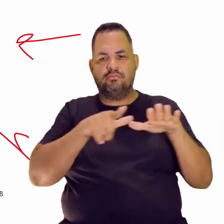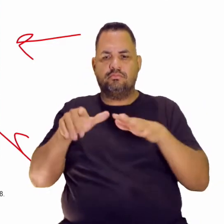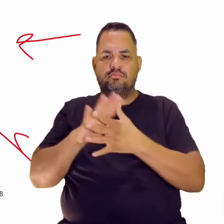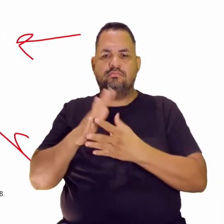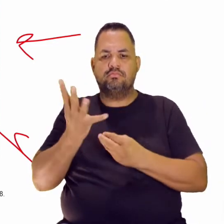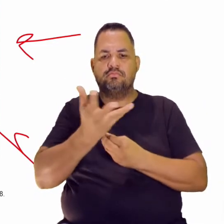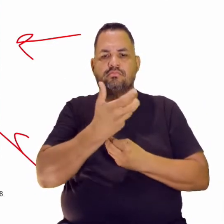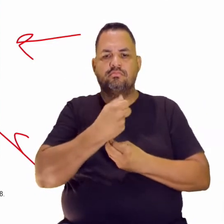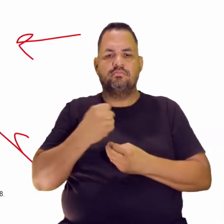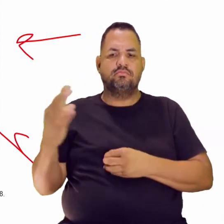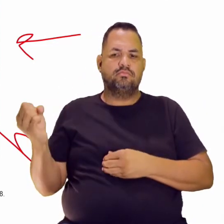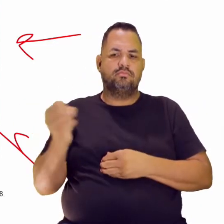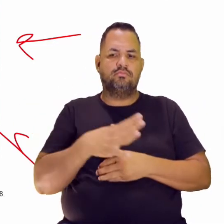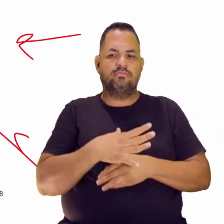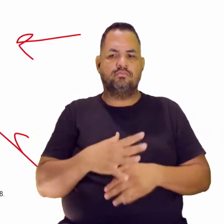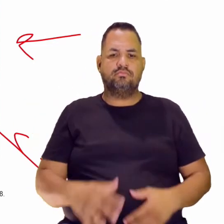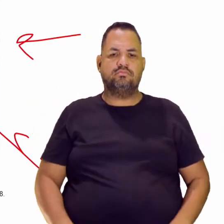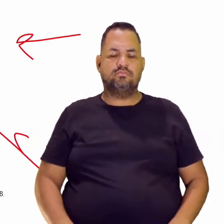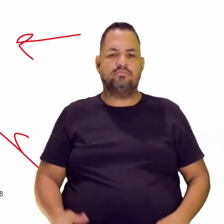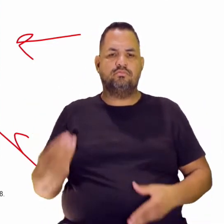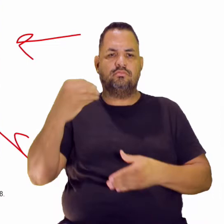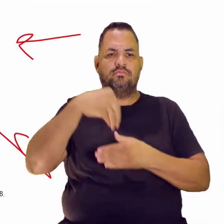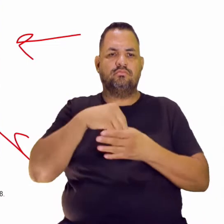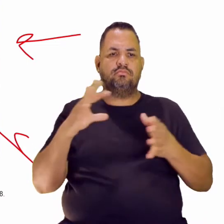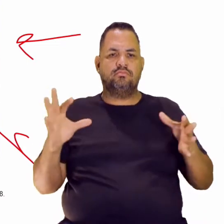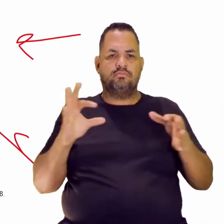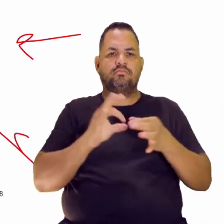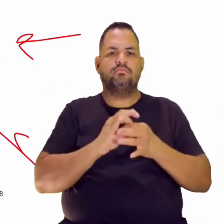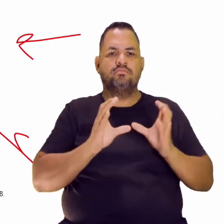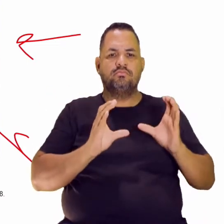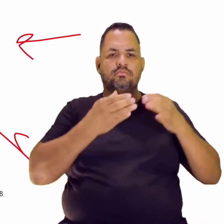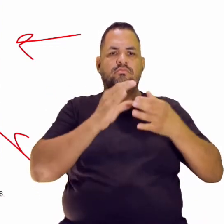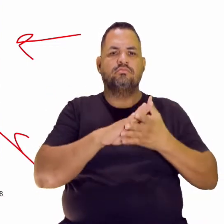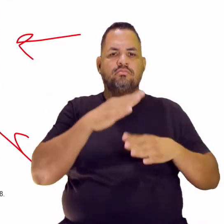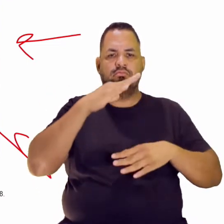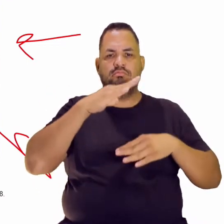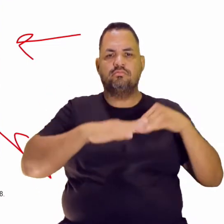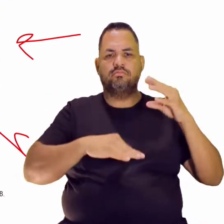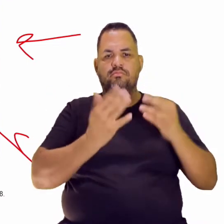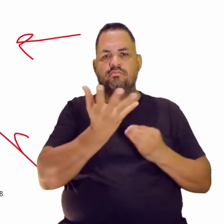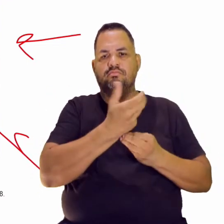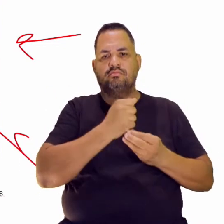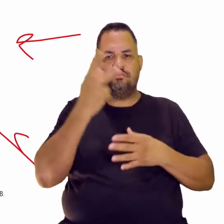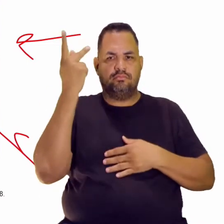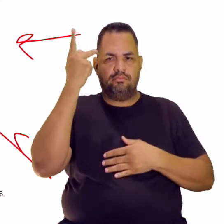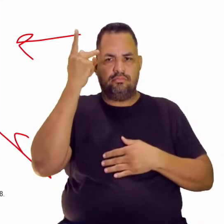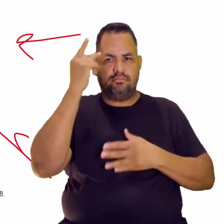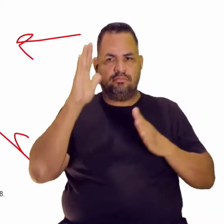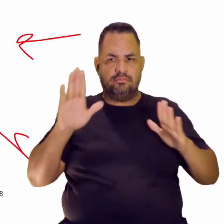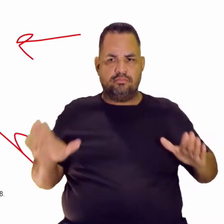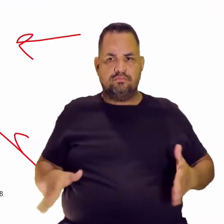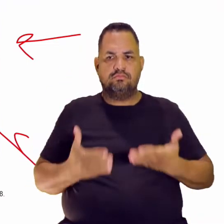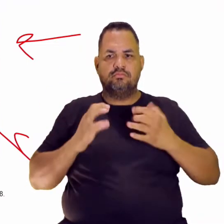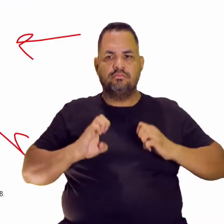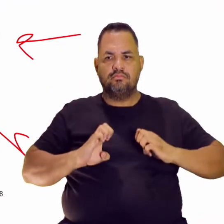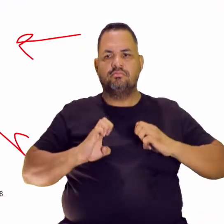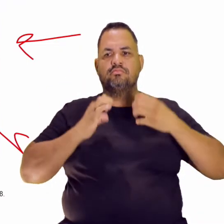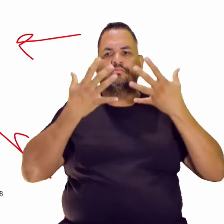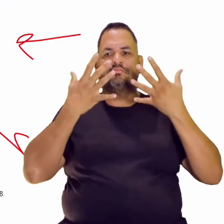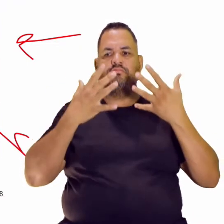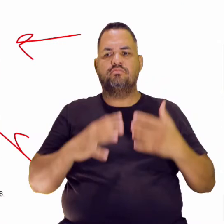Moderna. Mas veja só, nesse contexto, um grupo de artistas em São Paulo